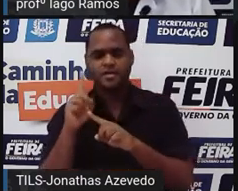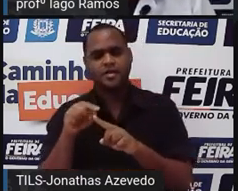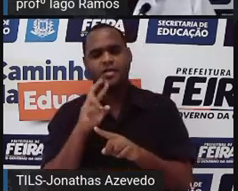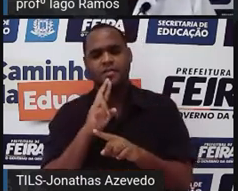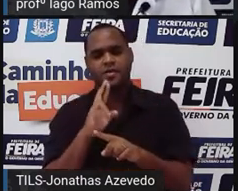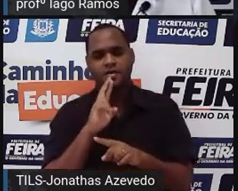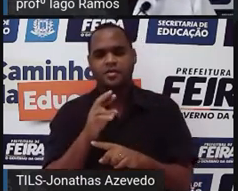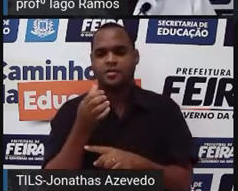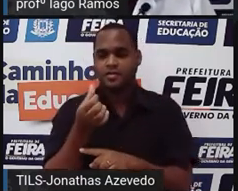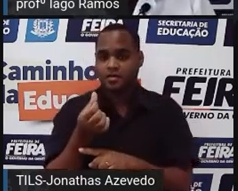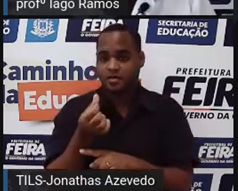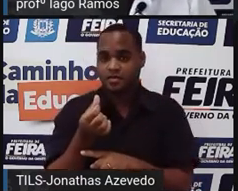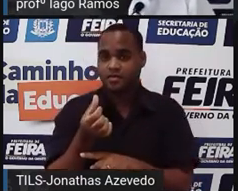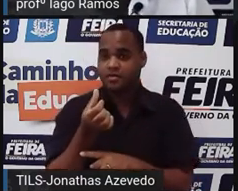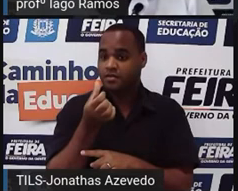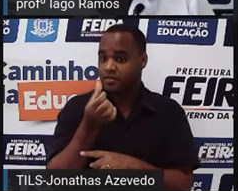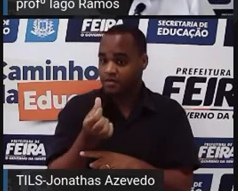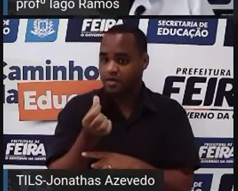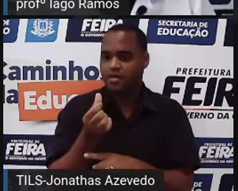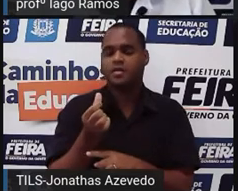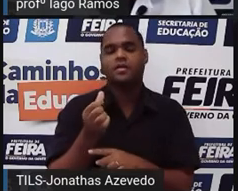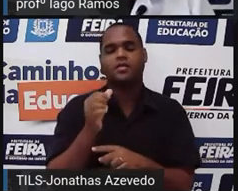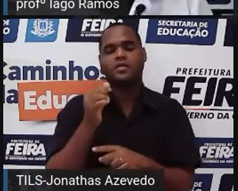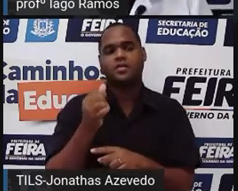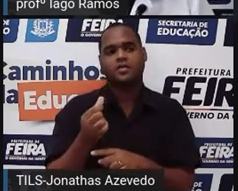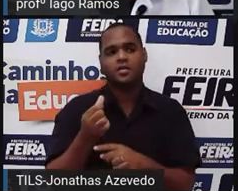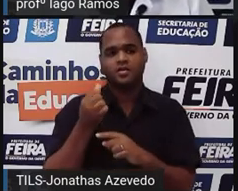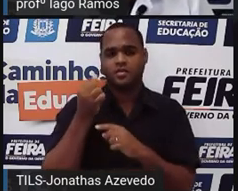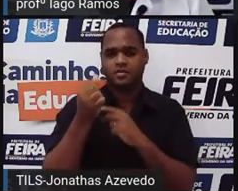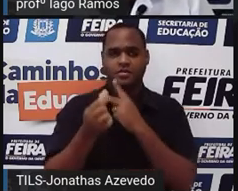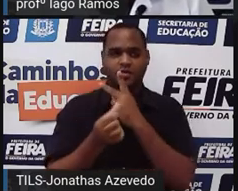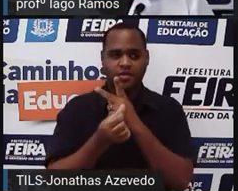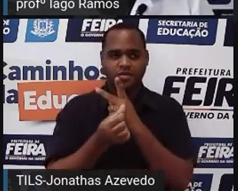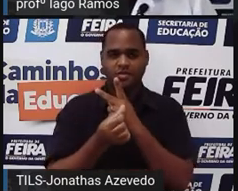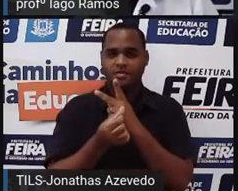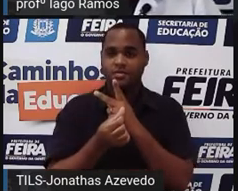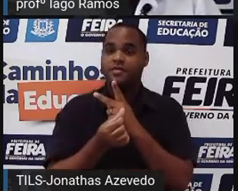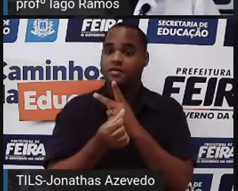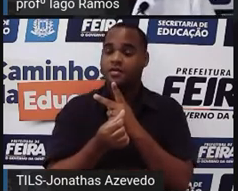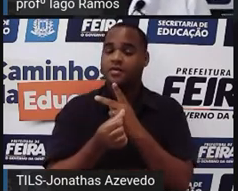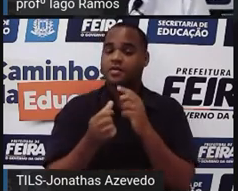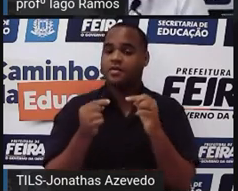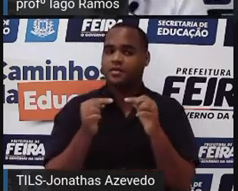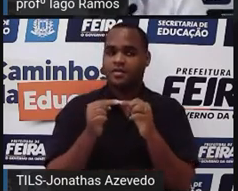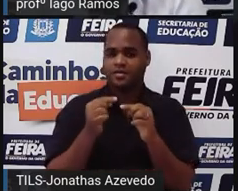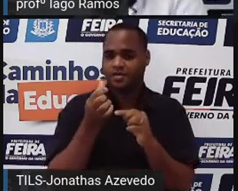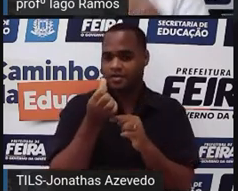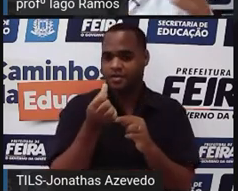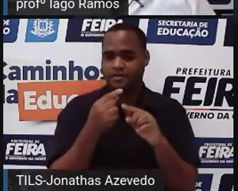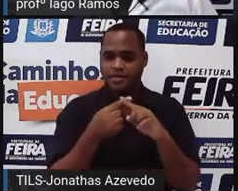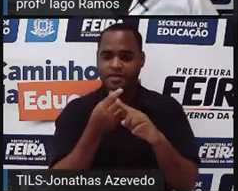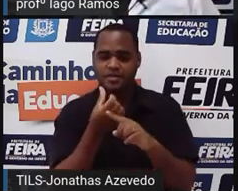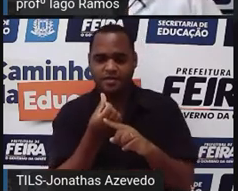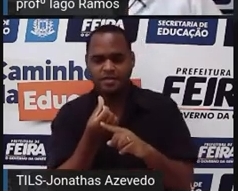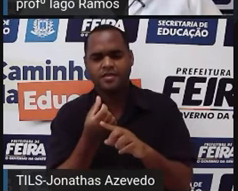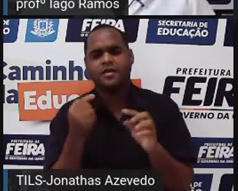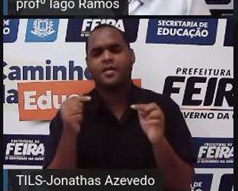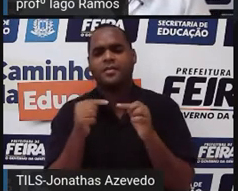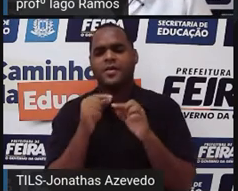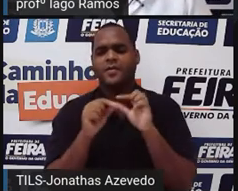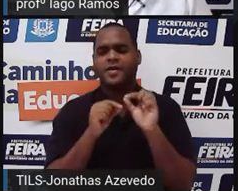6, 6 fica elevado a 2, e 6 elevado a 2 vai ser 6 vezes 6, que